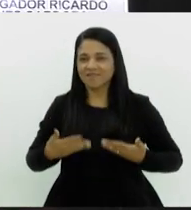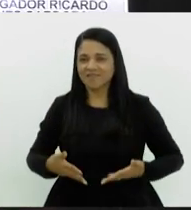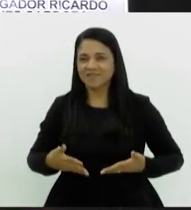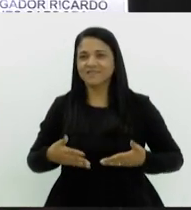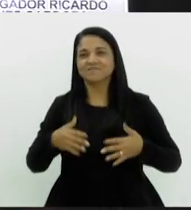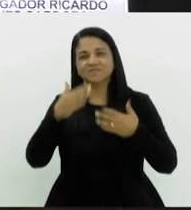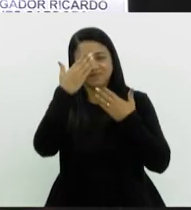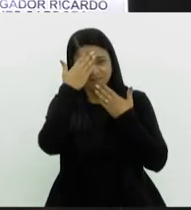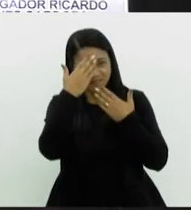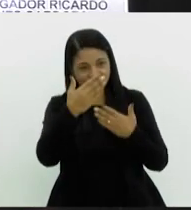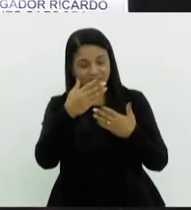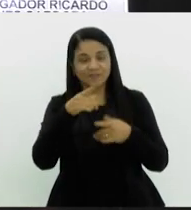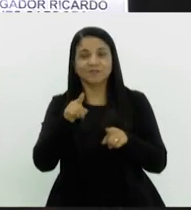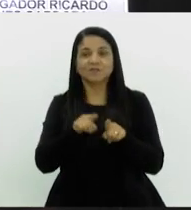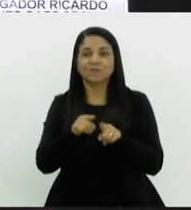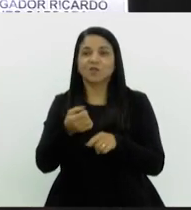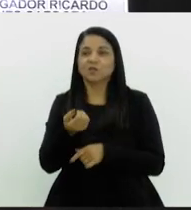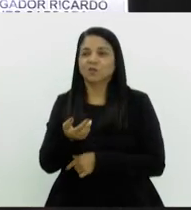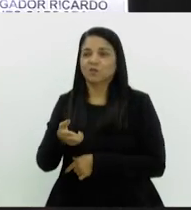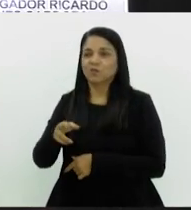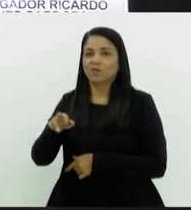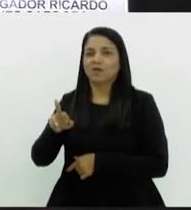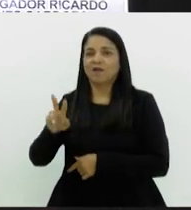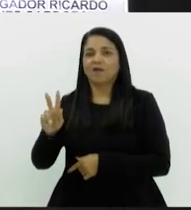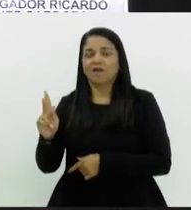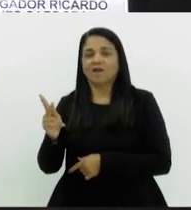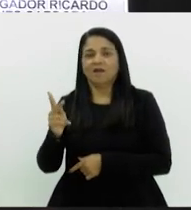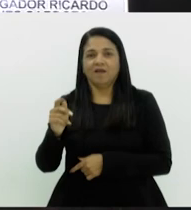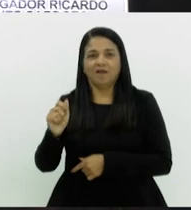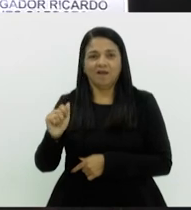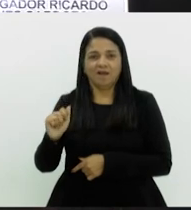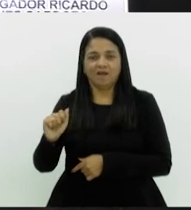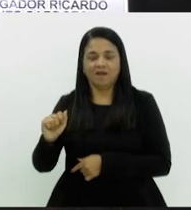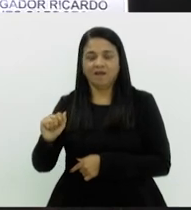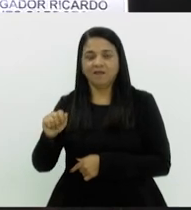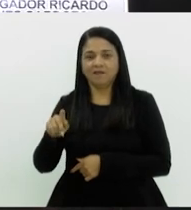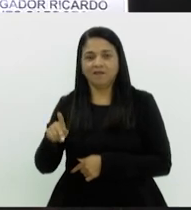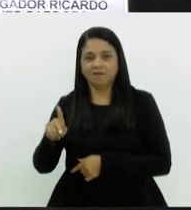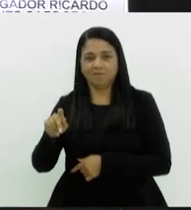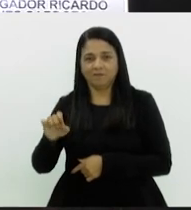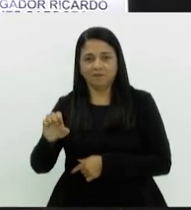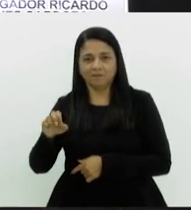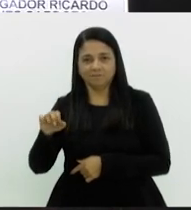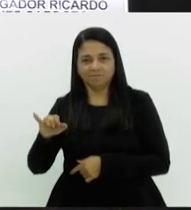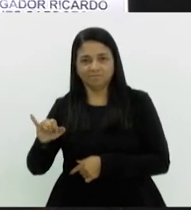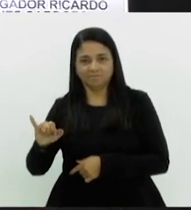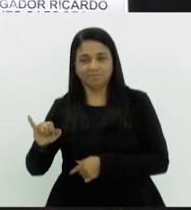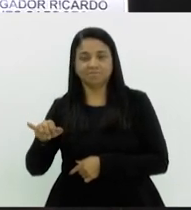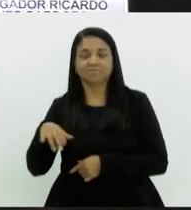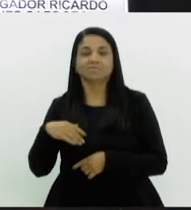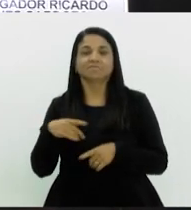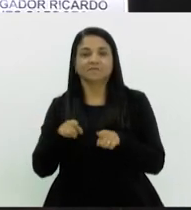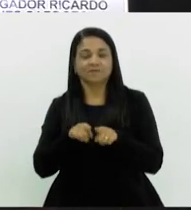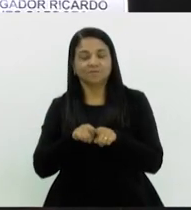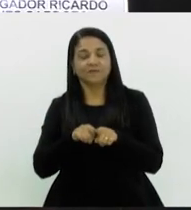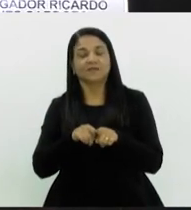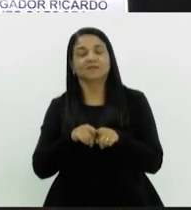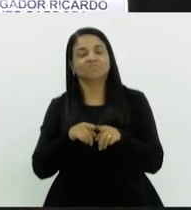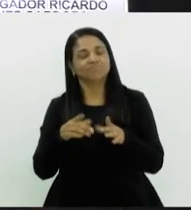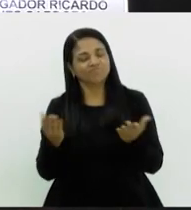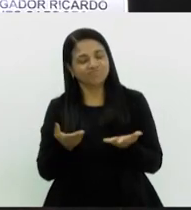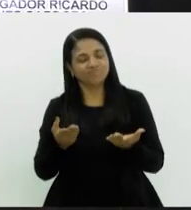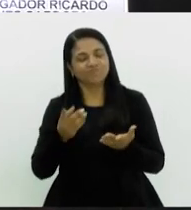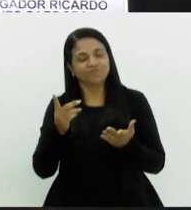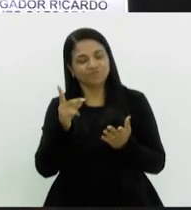a doutor Harriman por ter feito a apresentação ao doutor Ricardo e dizer que hoje realmente é um dia muito